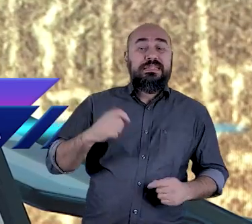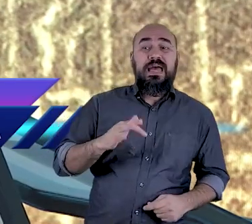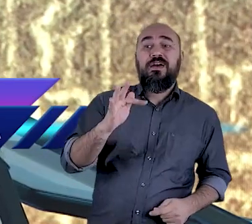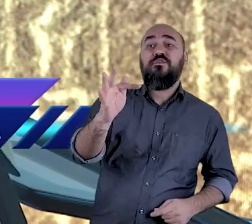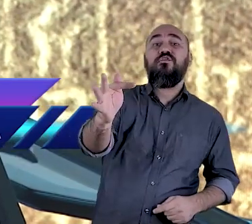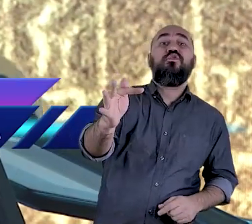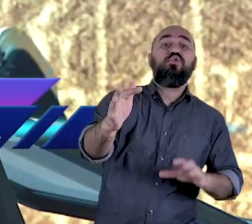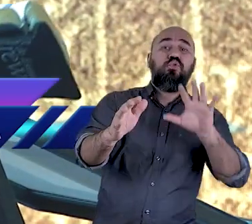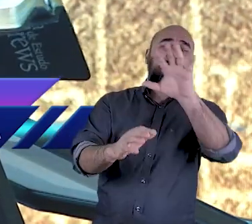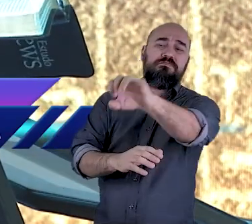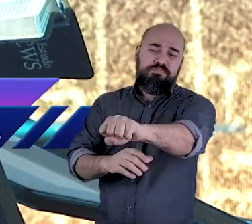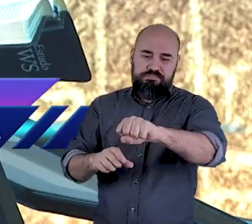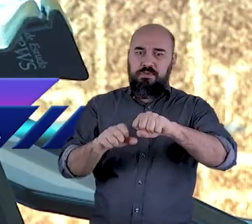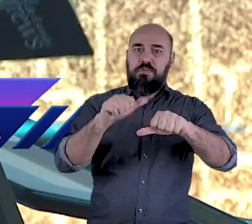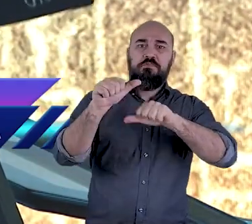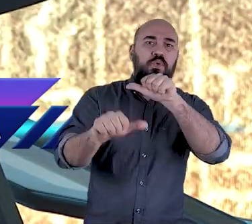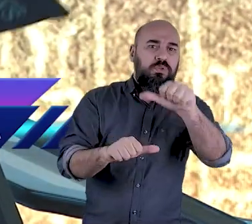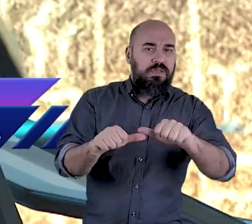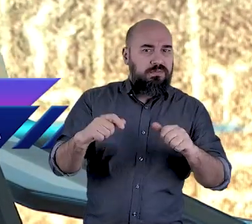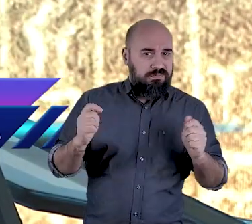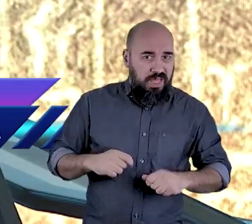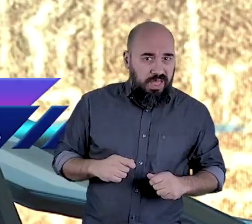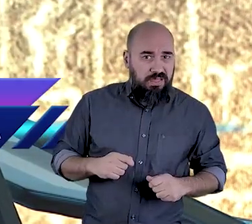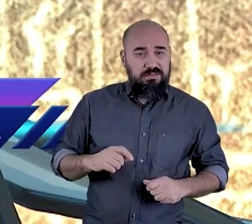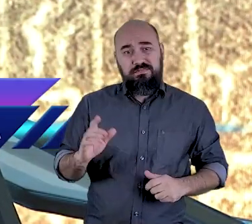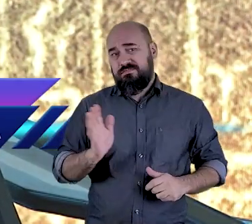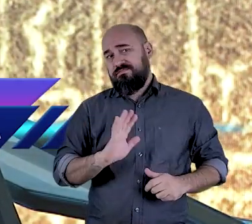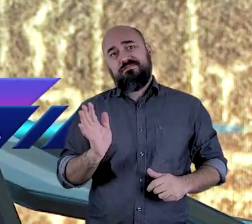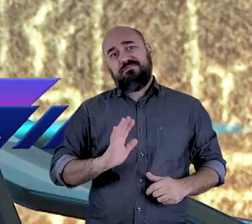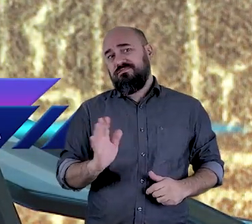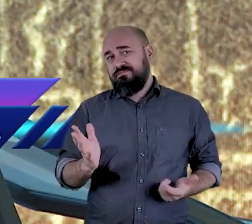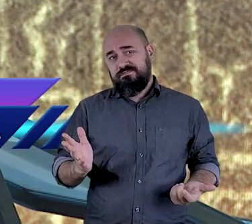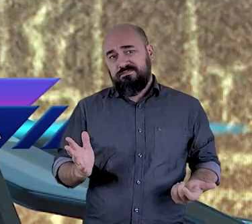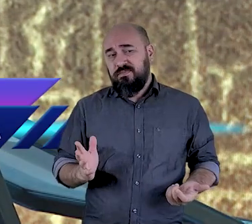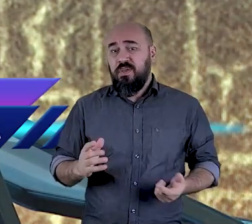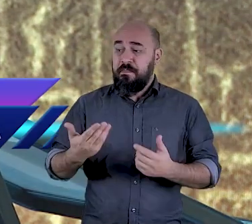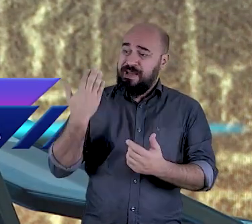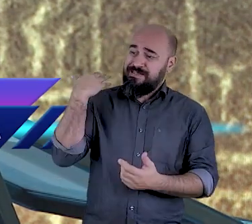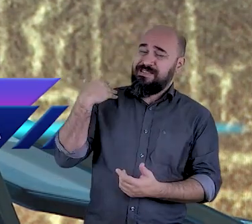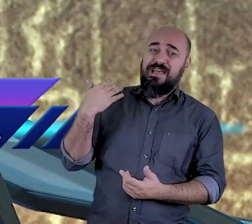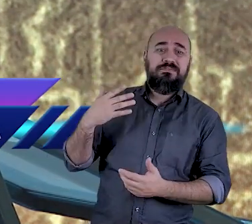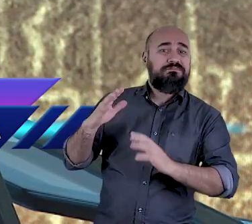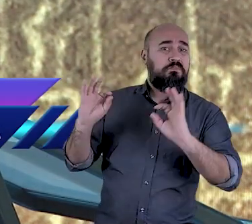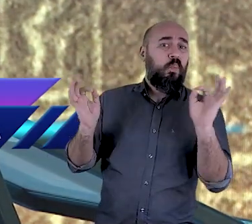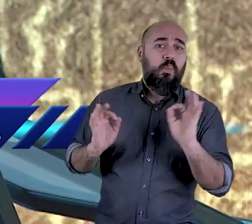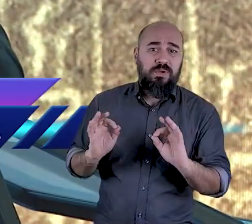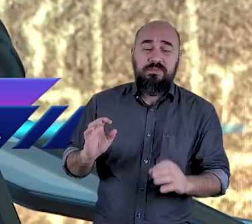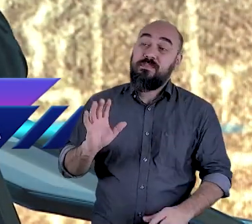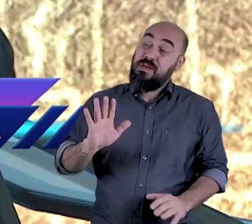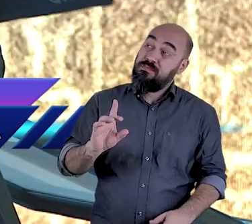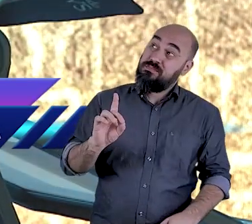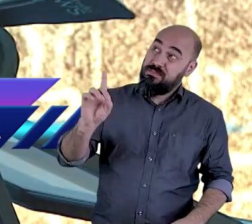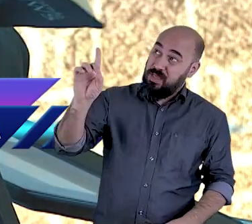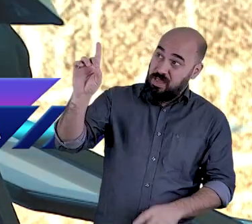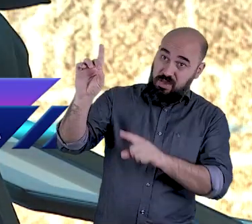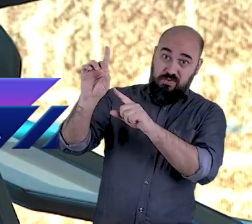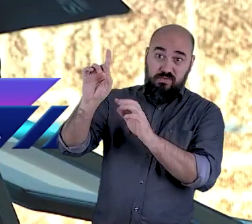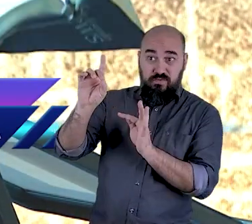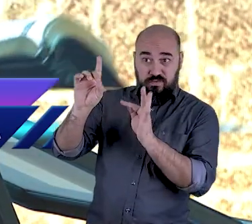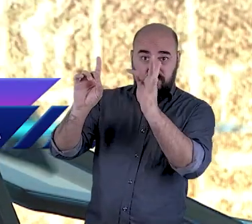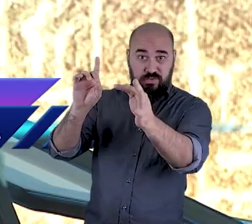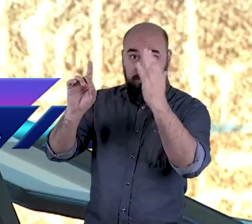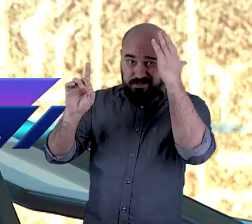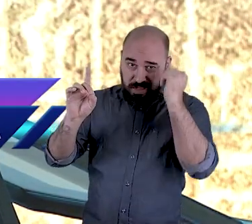pouco nós podemos fazer para modificar o grande Panorama dos acontecimentos através dos séculos